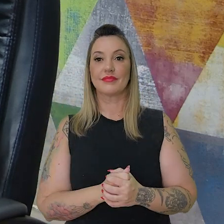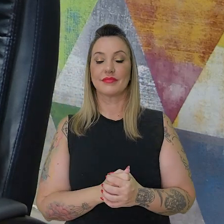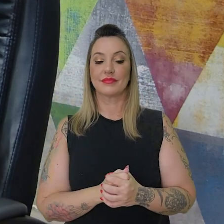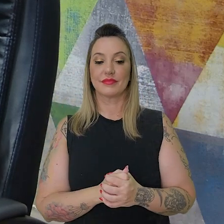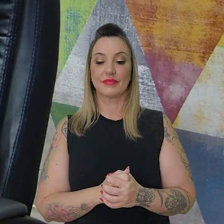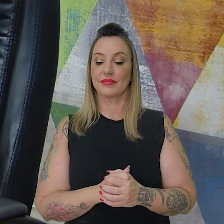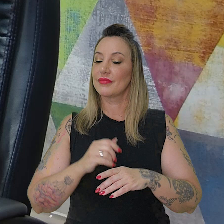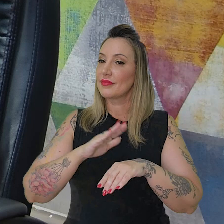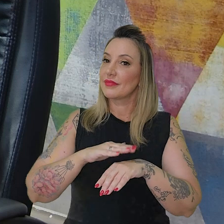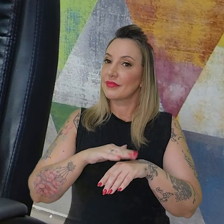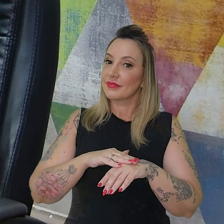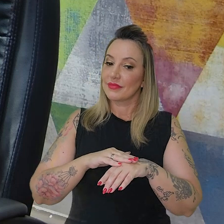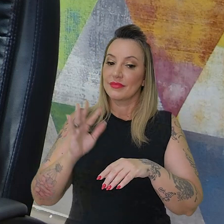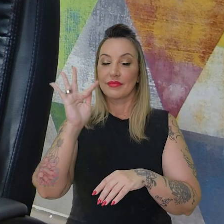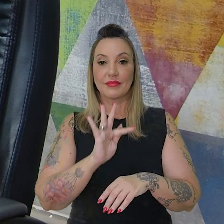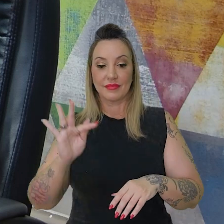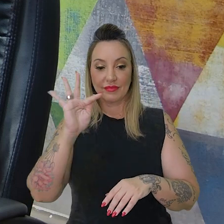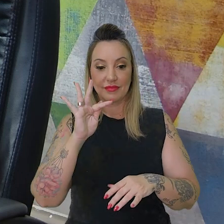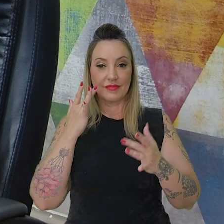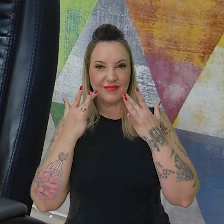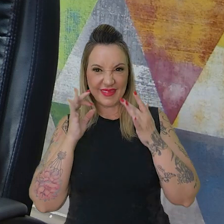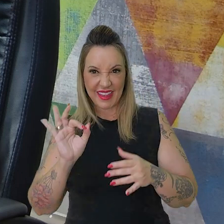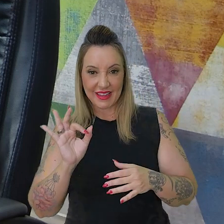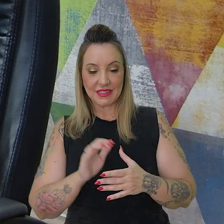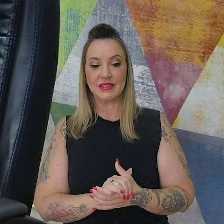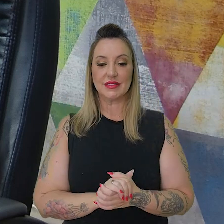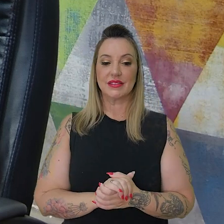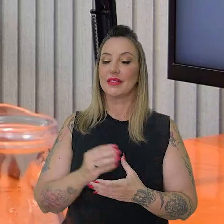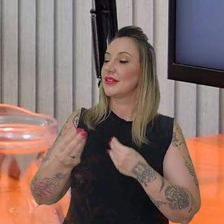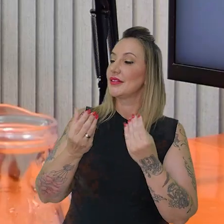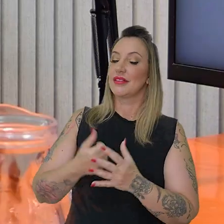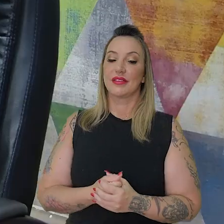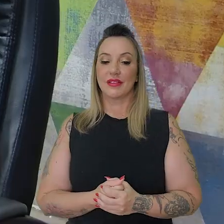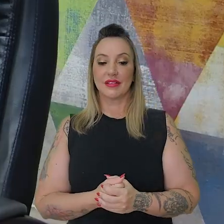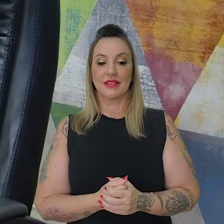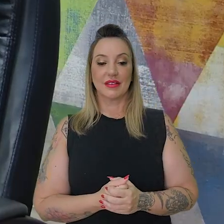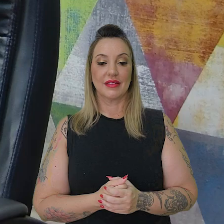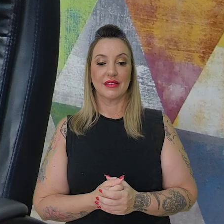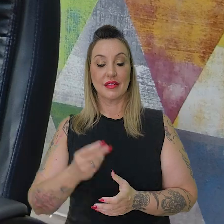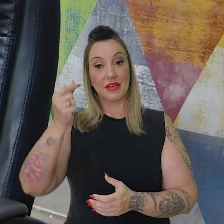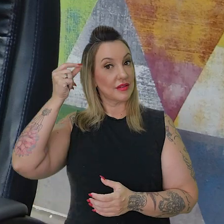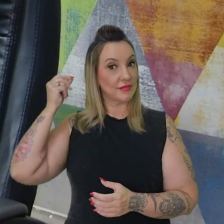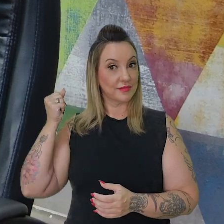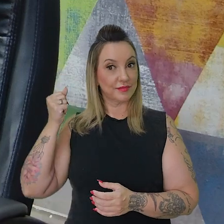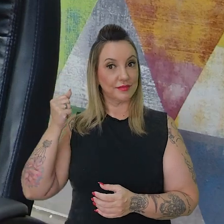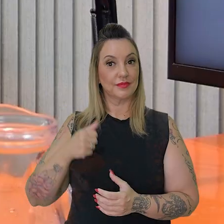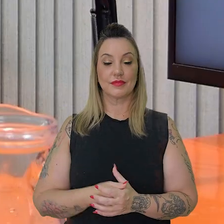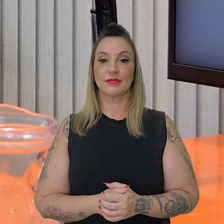tava fazendo faculdade de artes cênicas foi isso como que foi que eu foi foi há muito tempo né